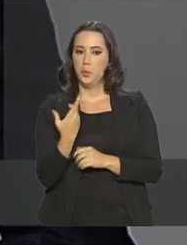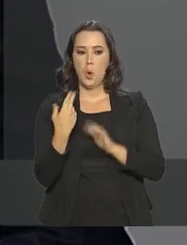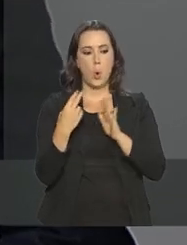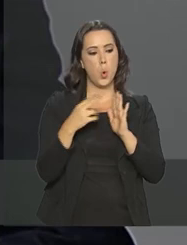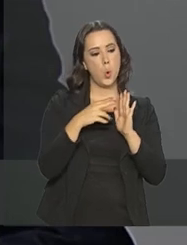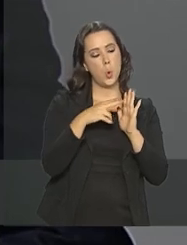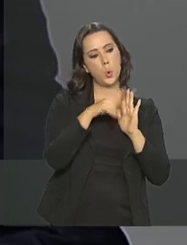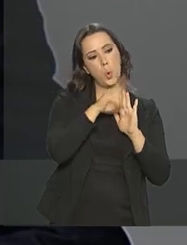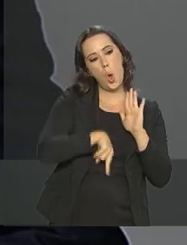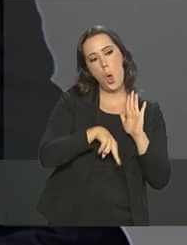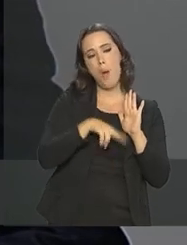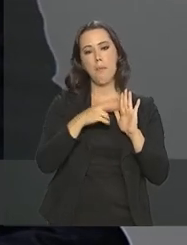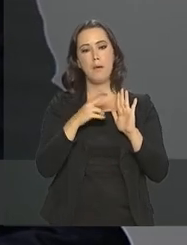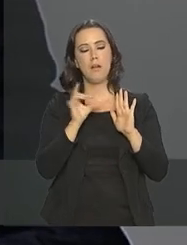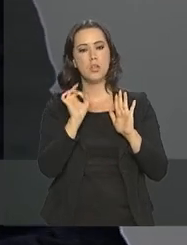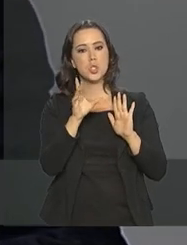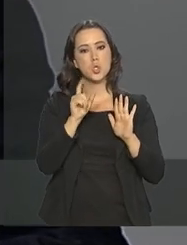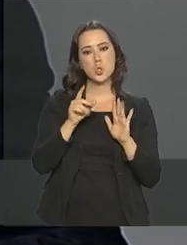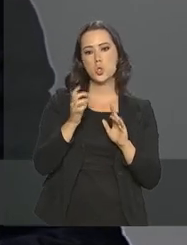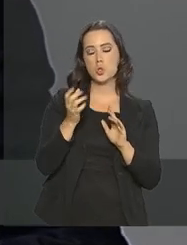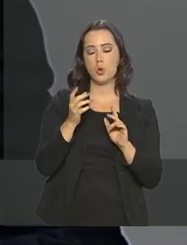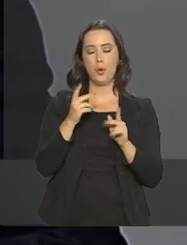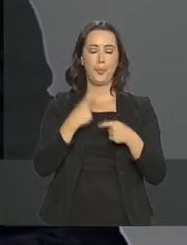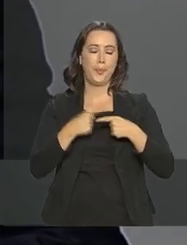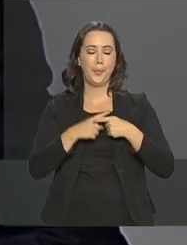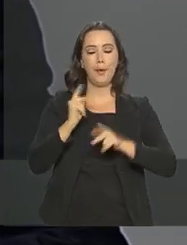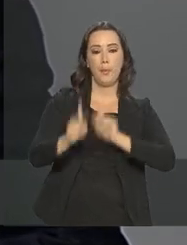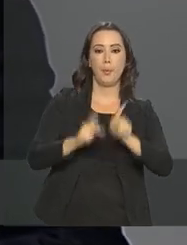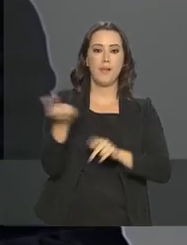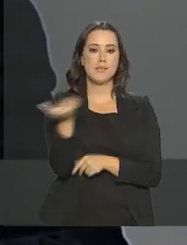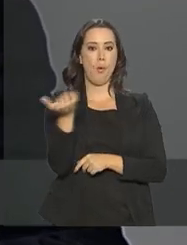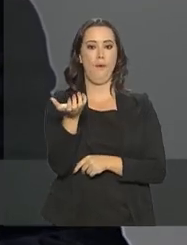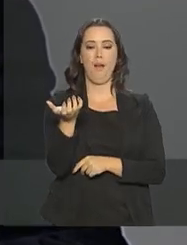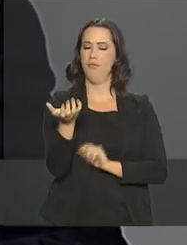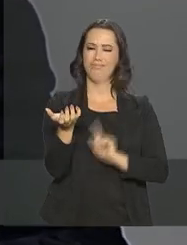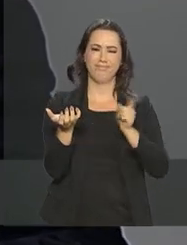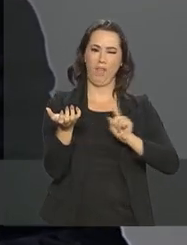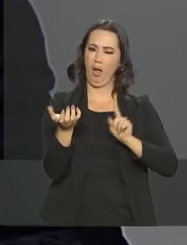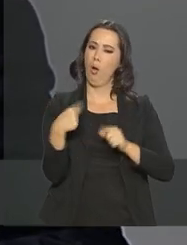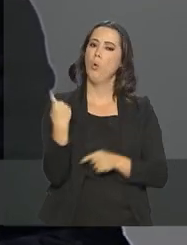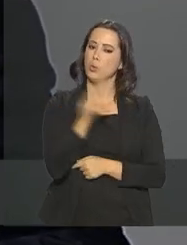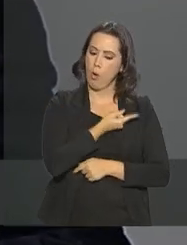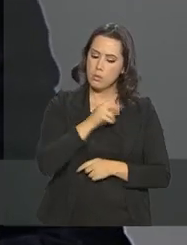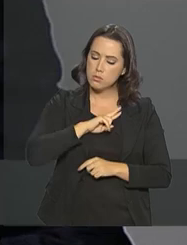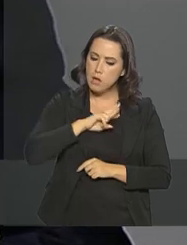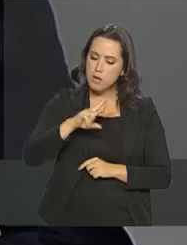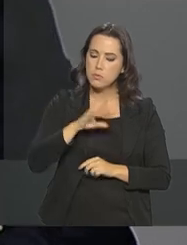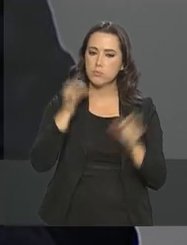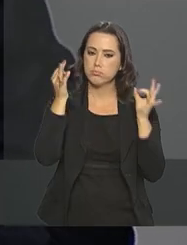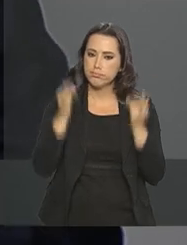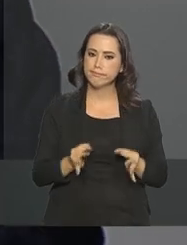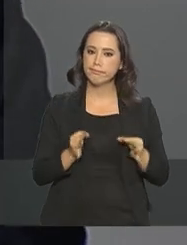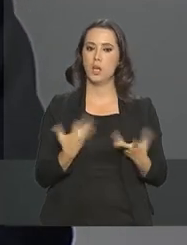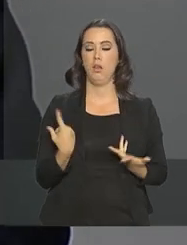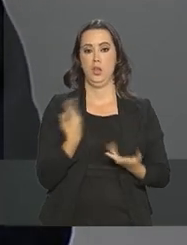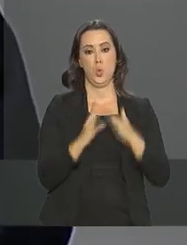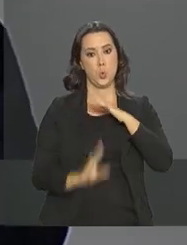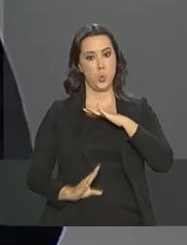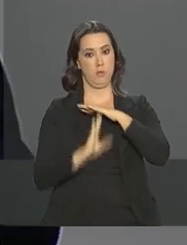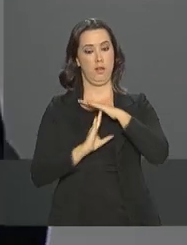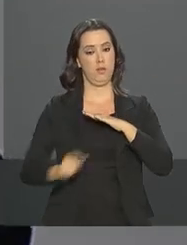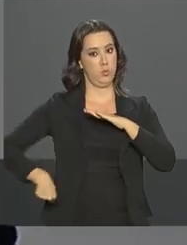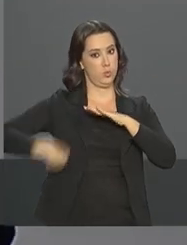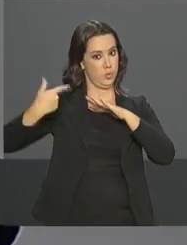de natureza populista na verdade nós somos responsáveis tanto que no teto dos gastos nós